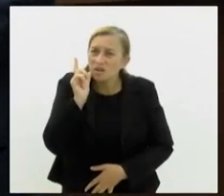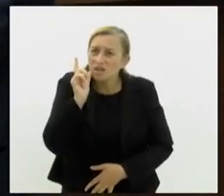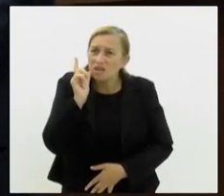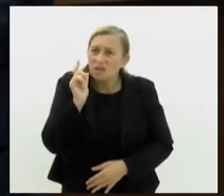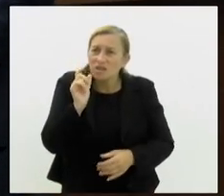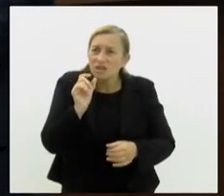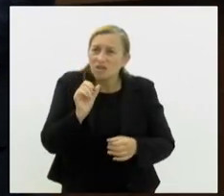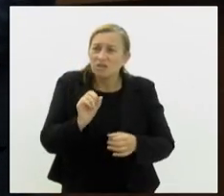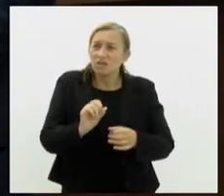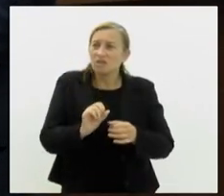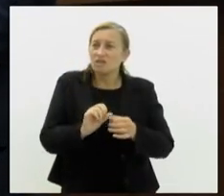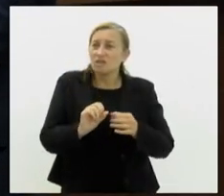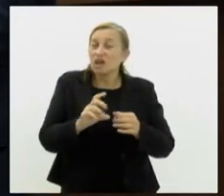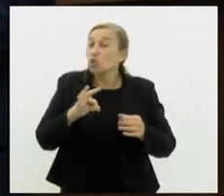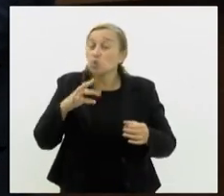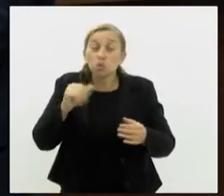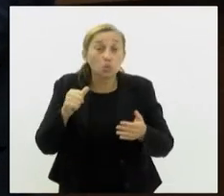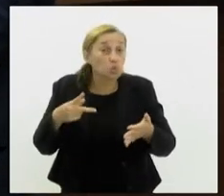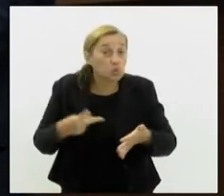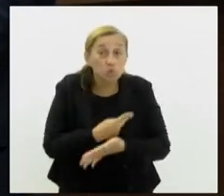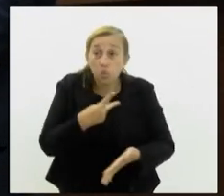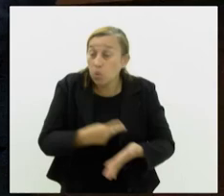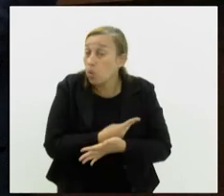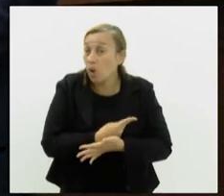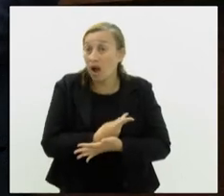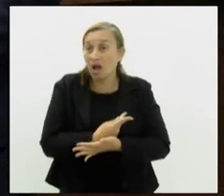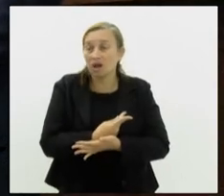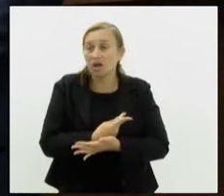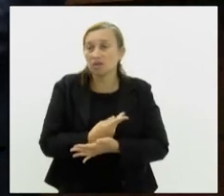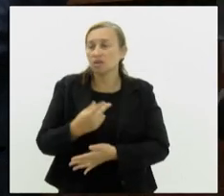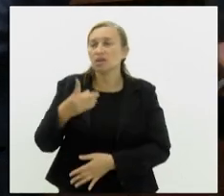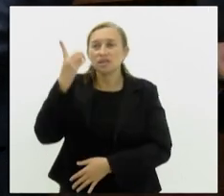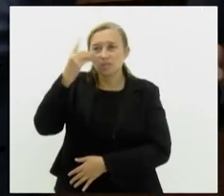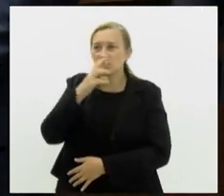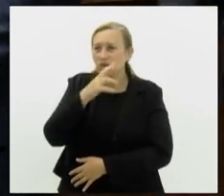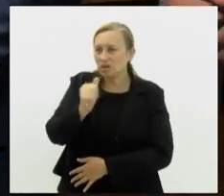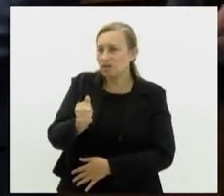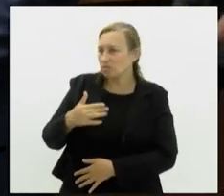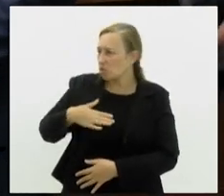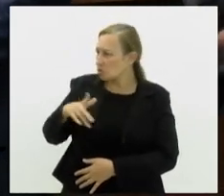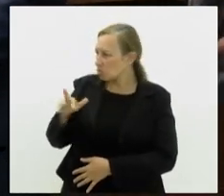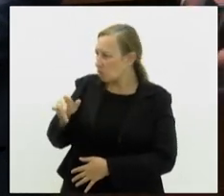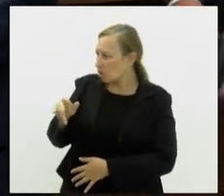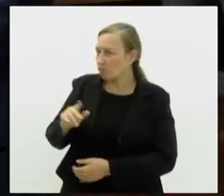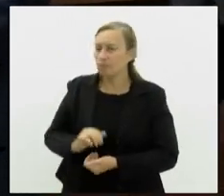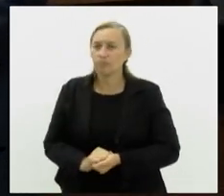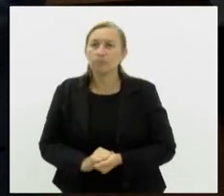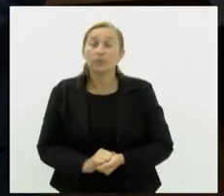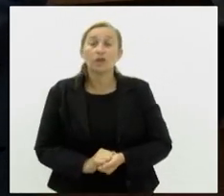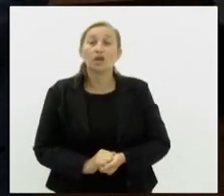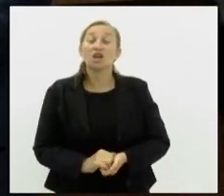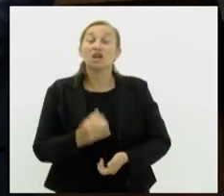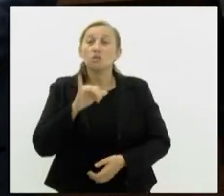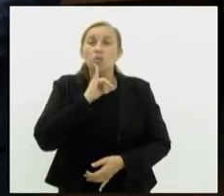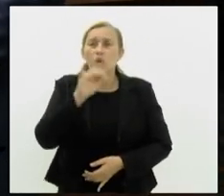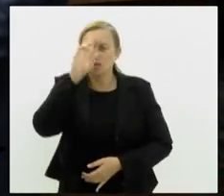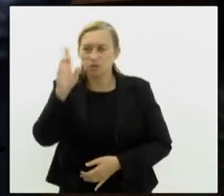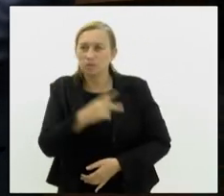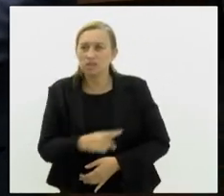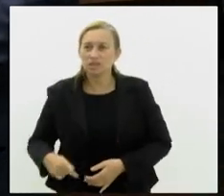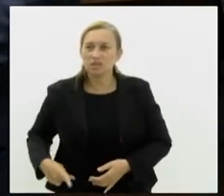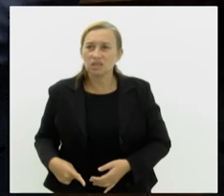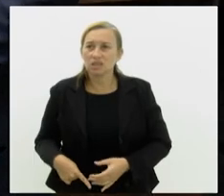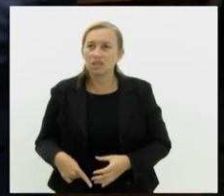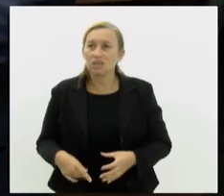os limites, deputado Rodrigo Amorim, deputado Alan Lopes, meu irmão vereador Glauber Poubel. Infelizmente, presidente, essa